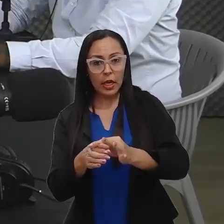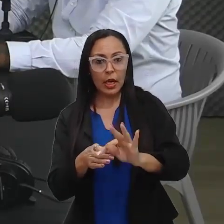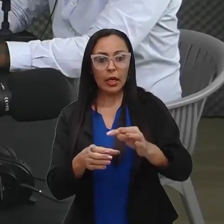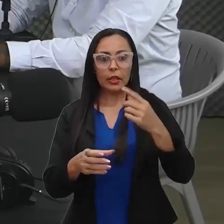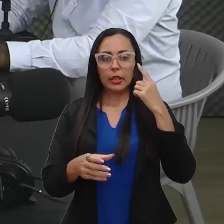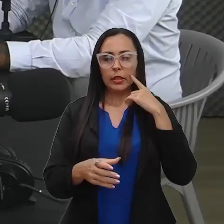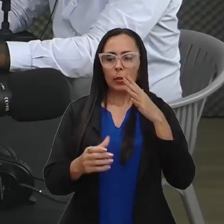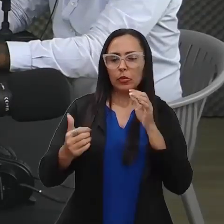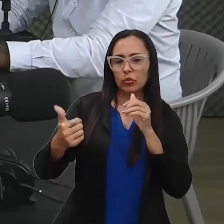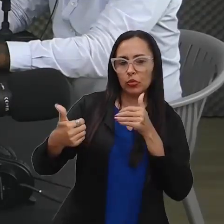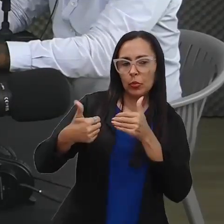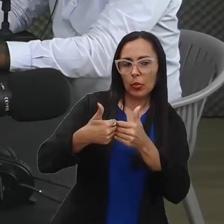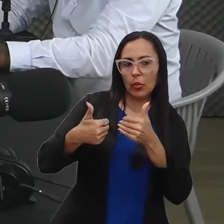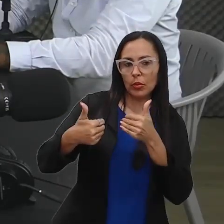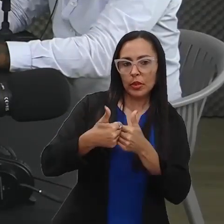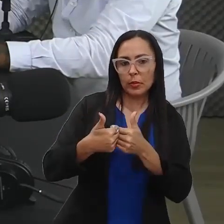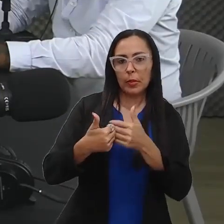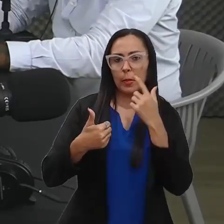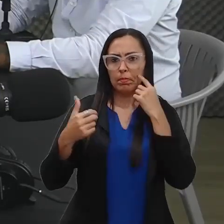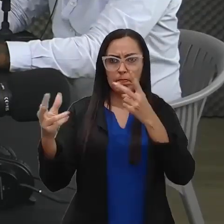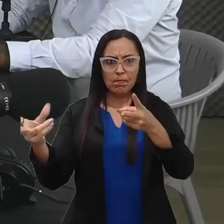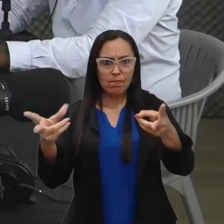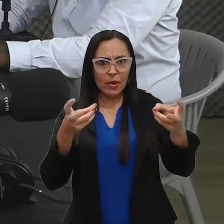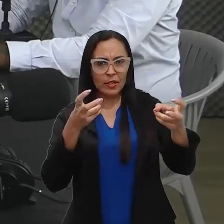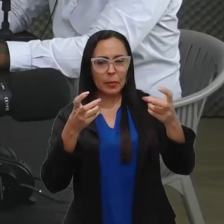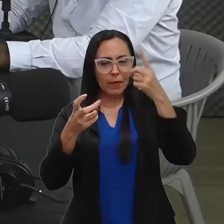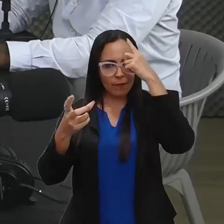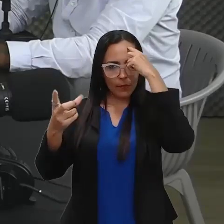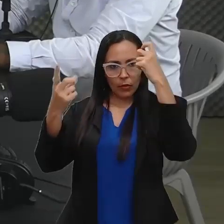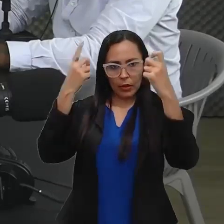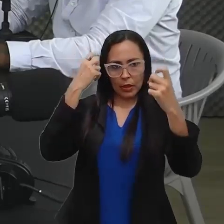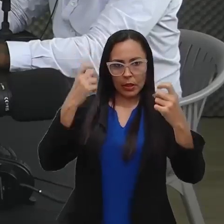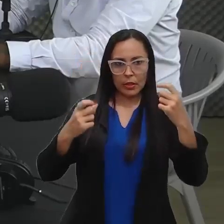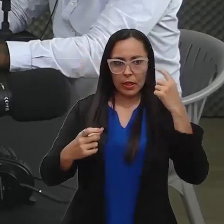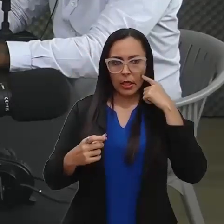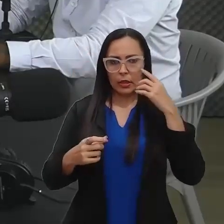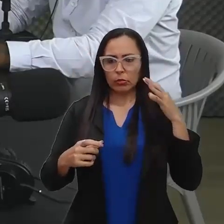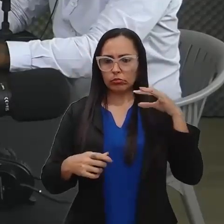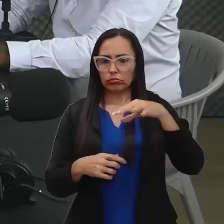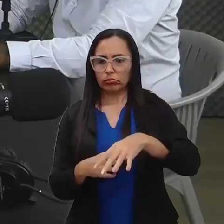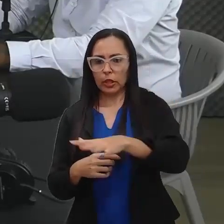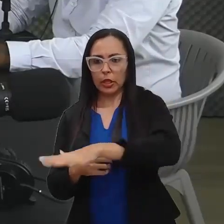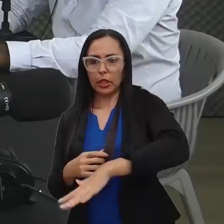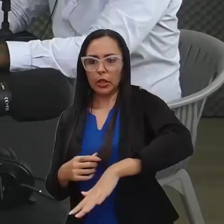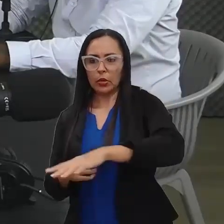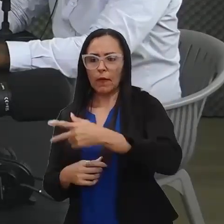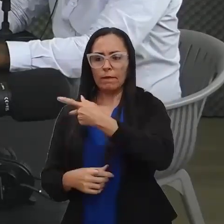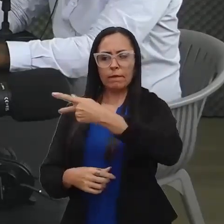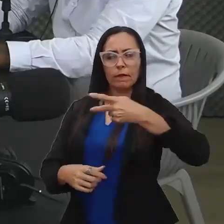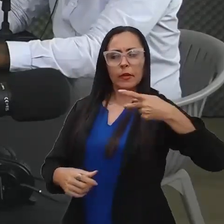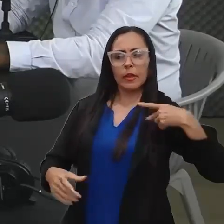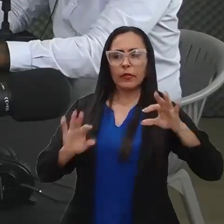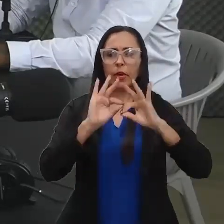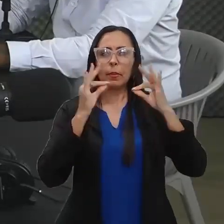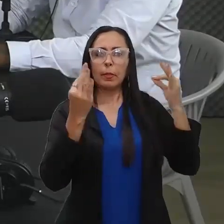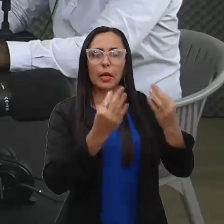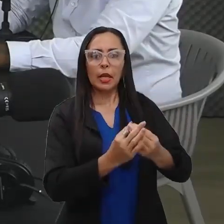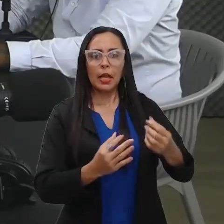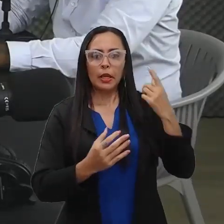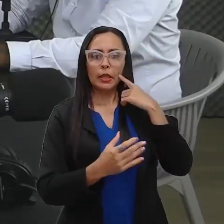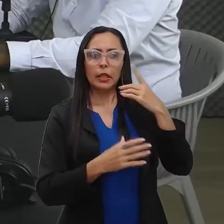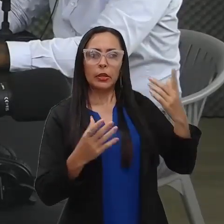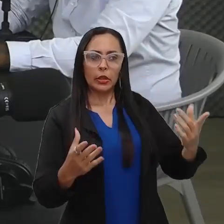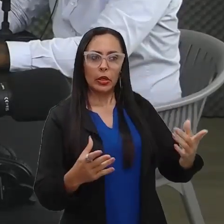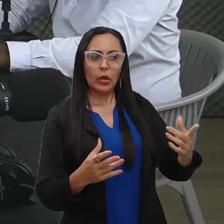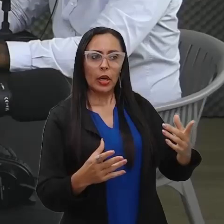mais próximas para identificar essa violência. Quando eu digo próximos, estão dentro da comunidade, visita a família, se identifica que existe algum